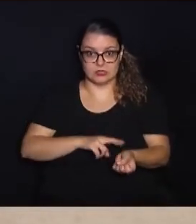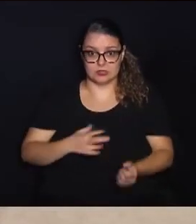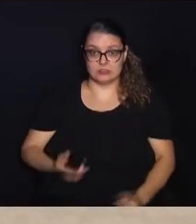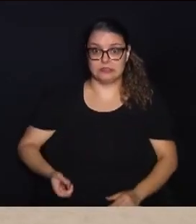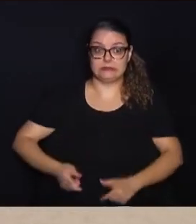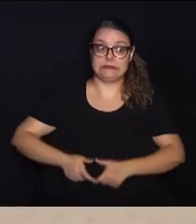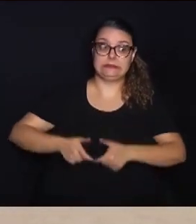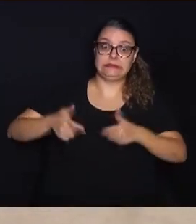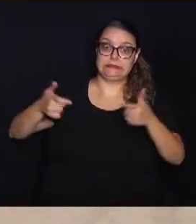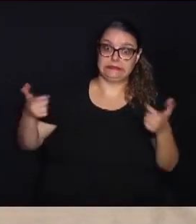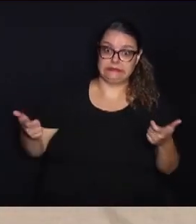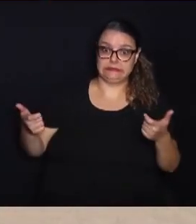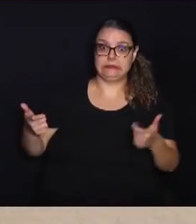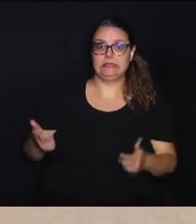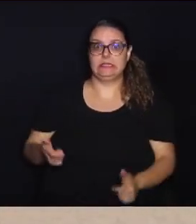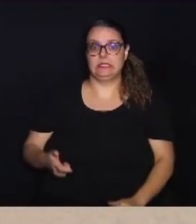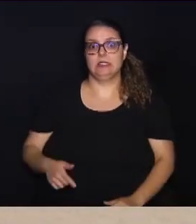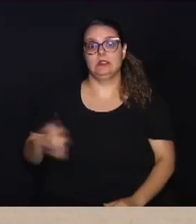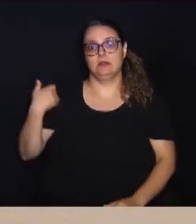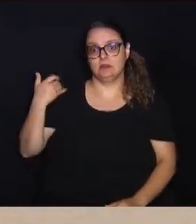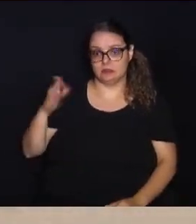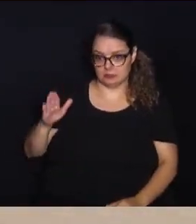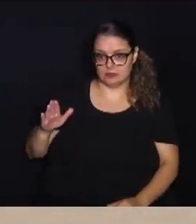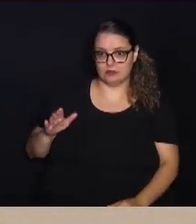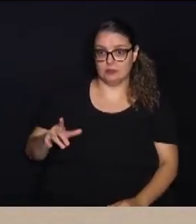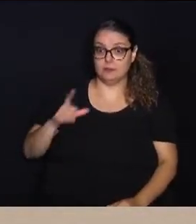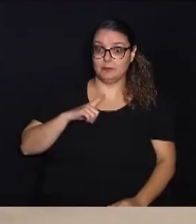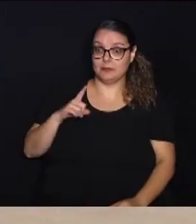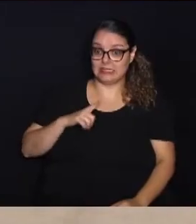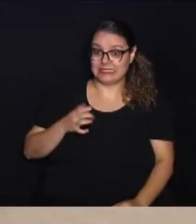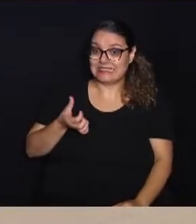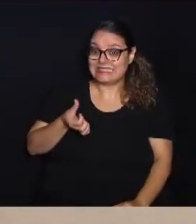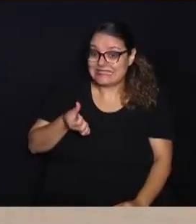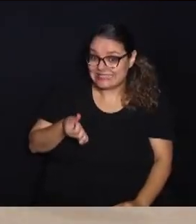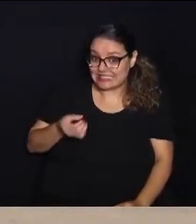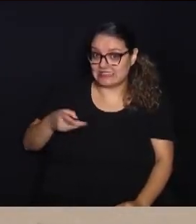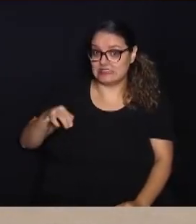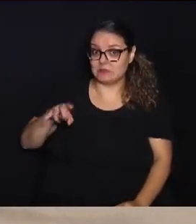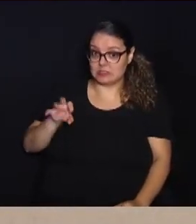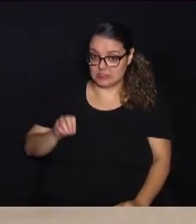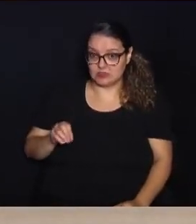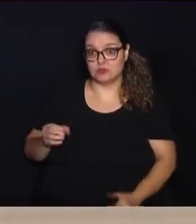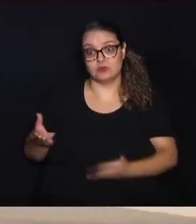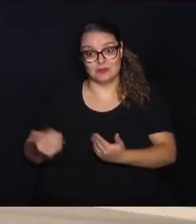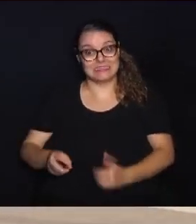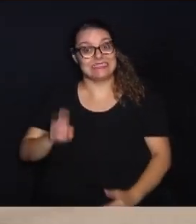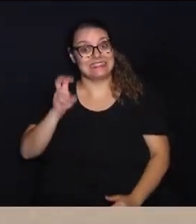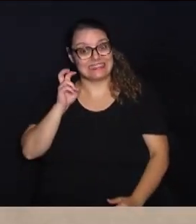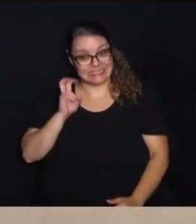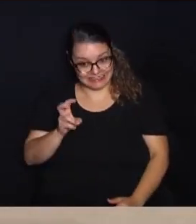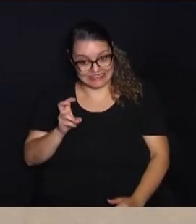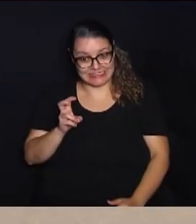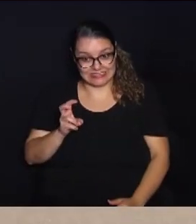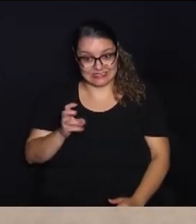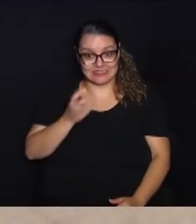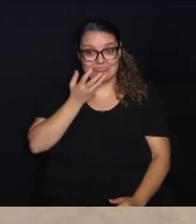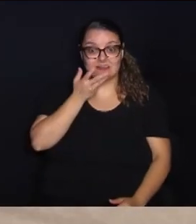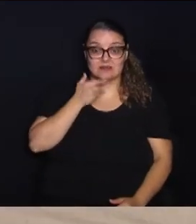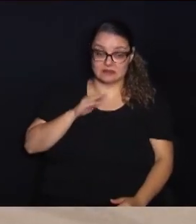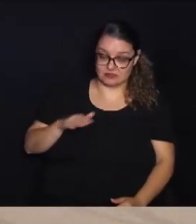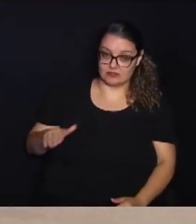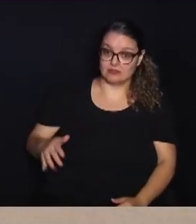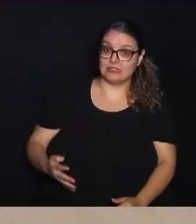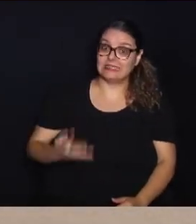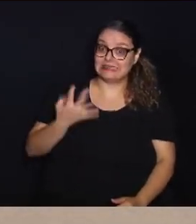metros. Então as ginastas têm que lidar com um aparelho muito comprido que exige uma força no punho muito grande para